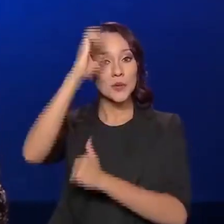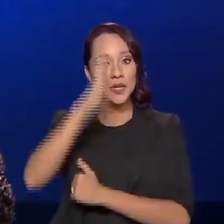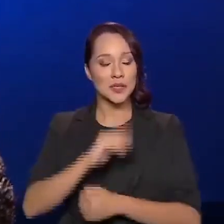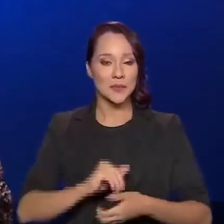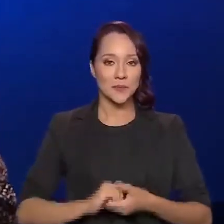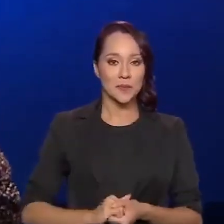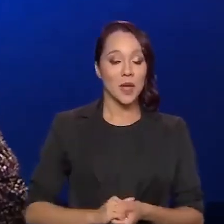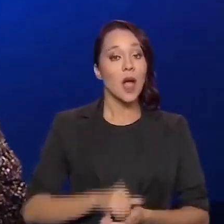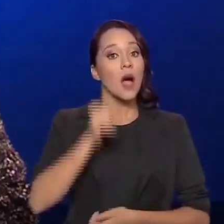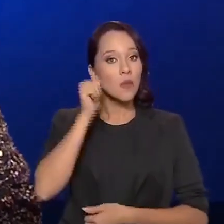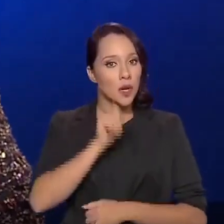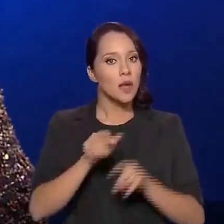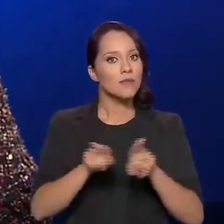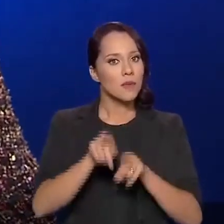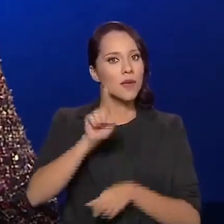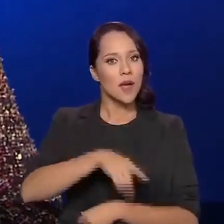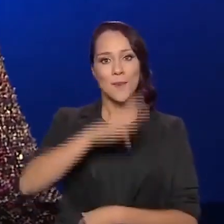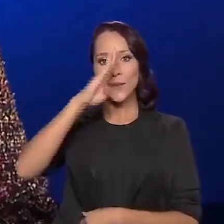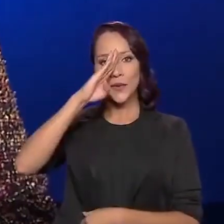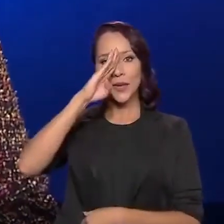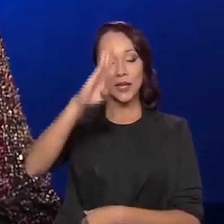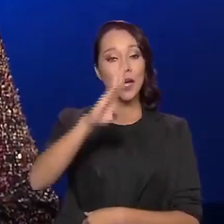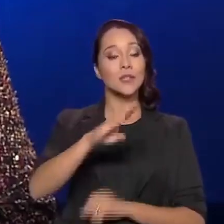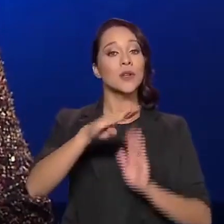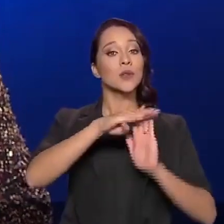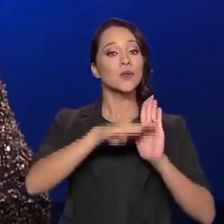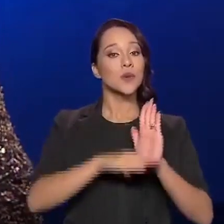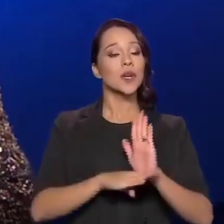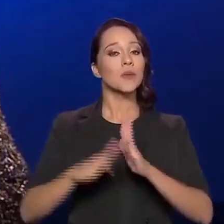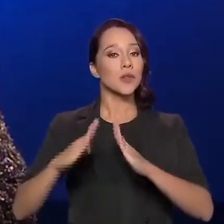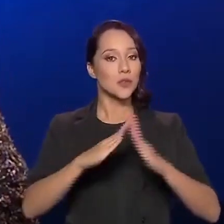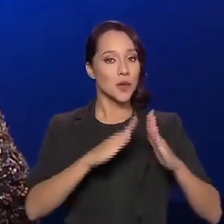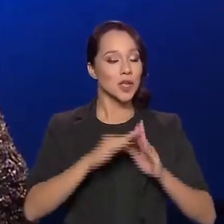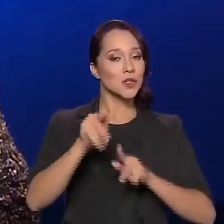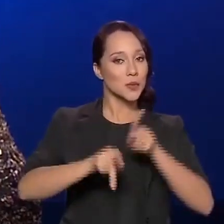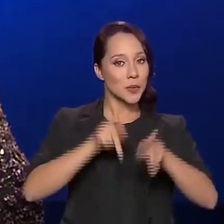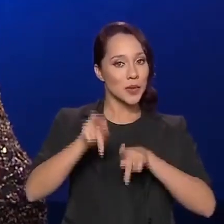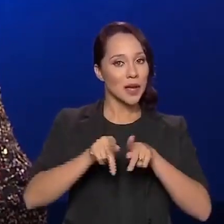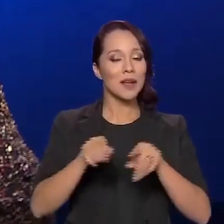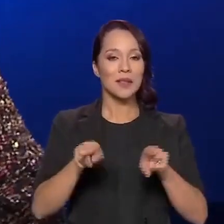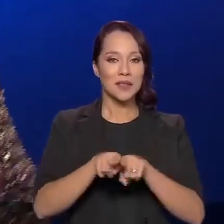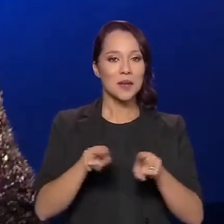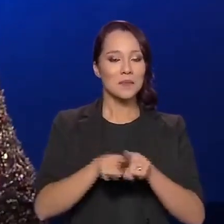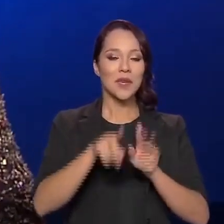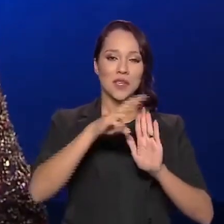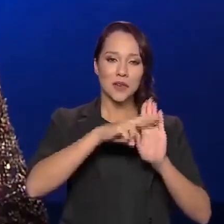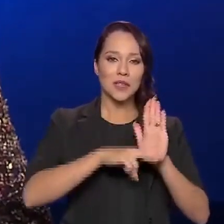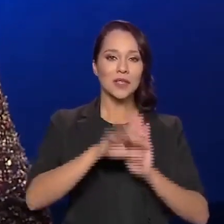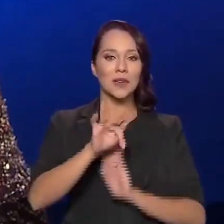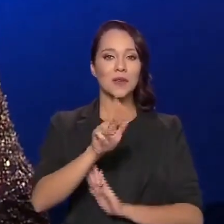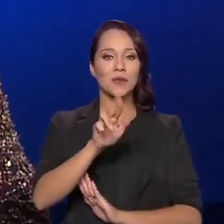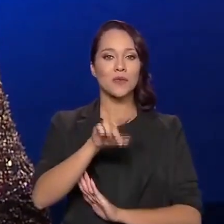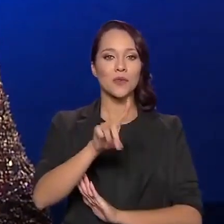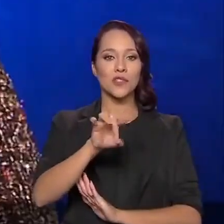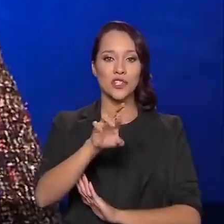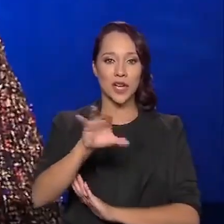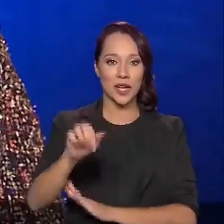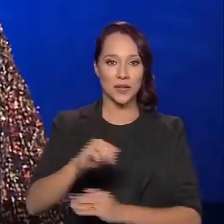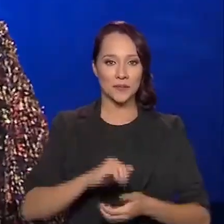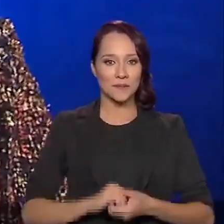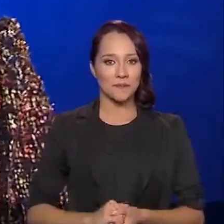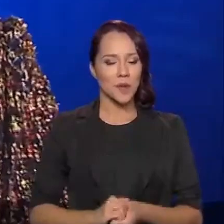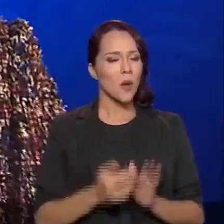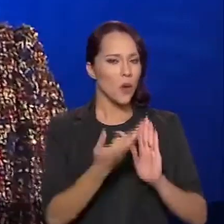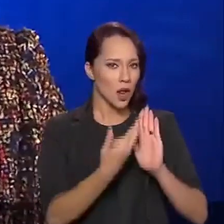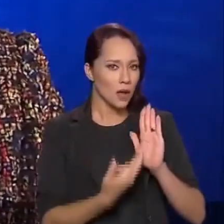Além disso, a mulher também é prioridade nos programas de moradia popular e de regularização fundiária.